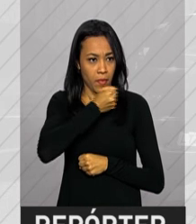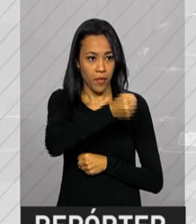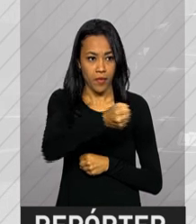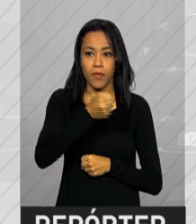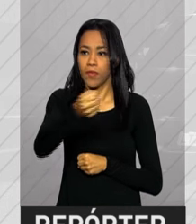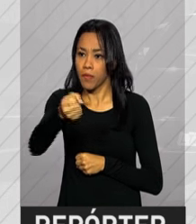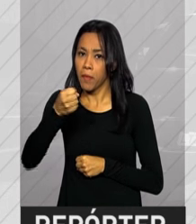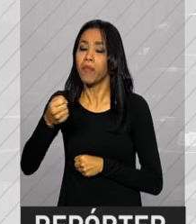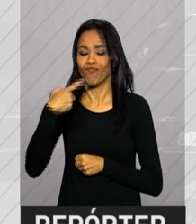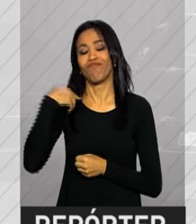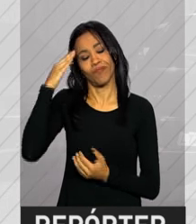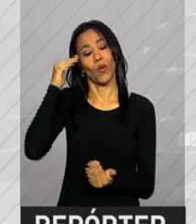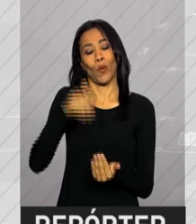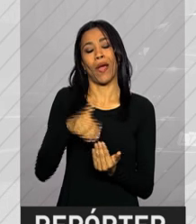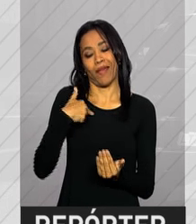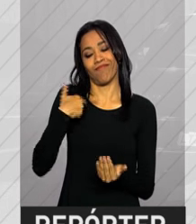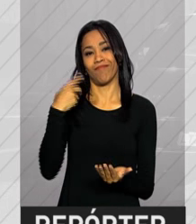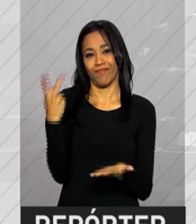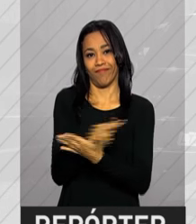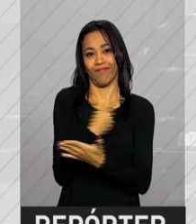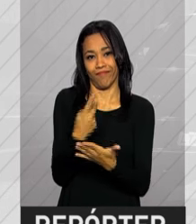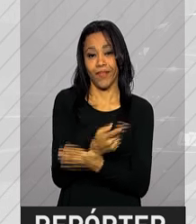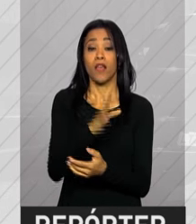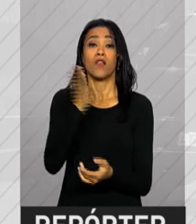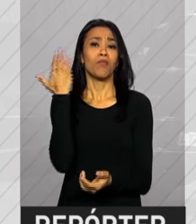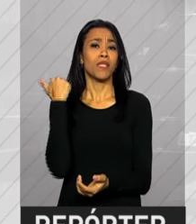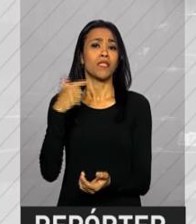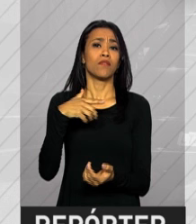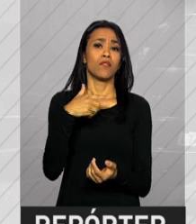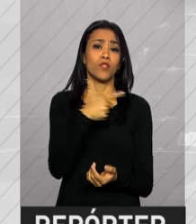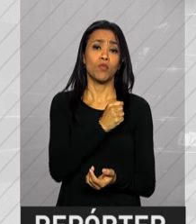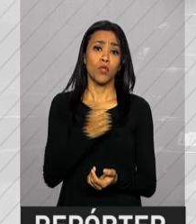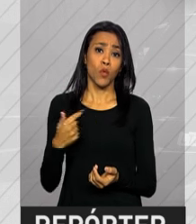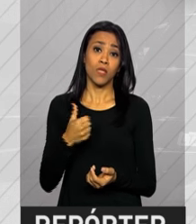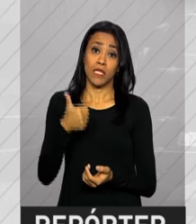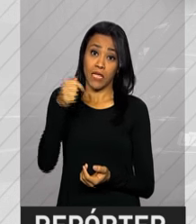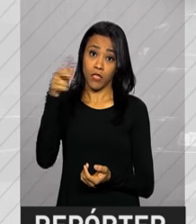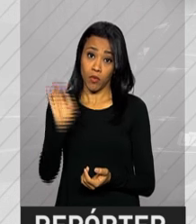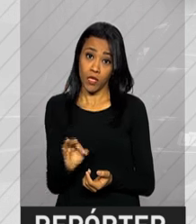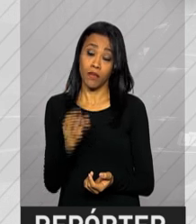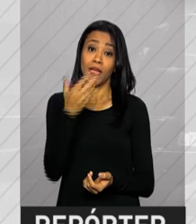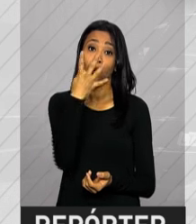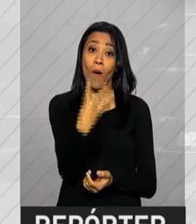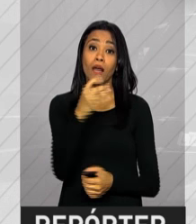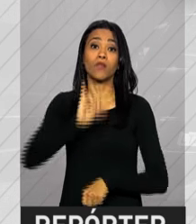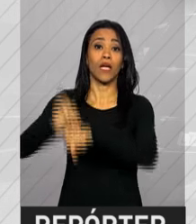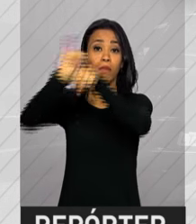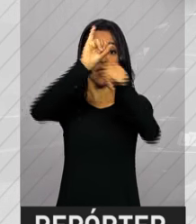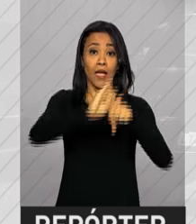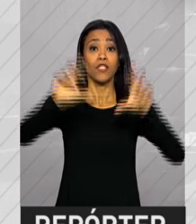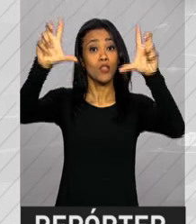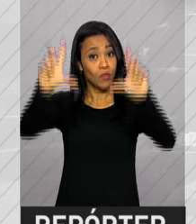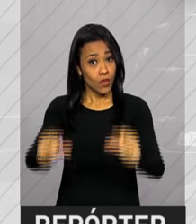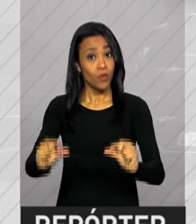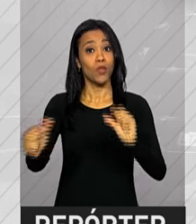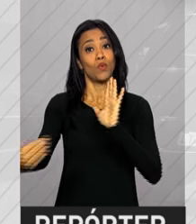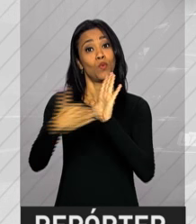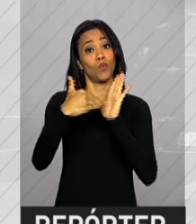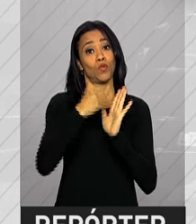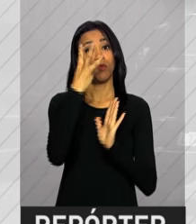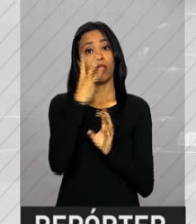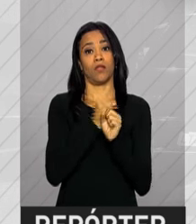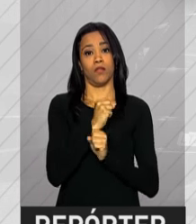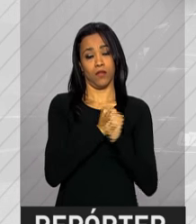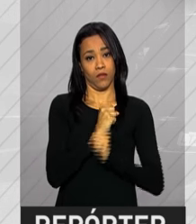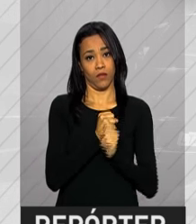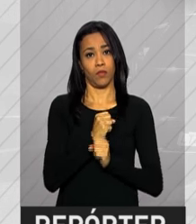a conduta. Em 2012, eram 7%. Em 4 capitais, o índice caiu mais da metade nos últimos